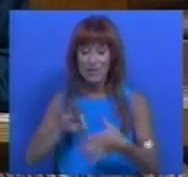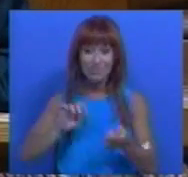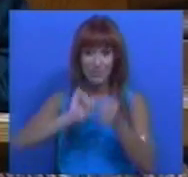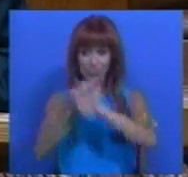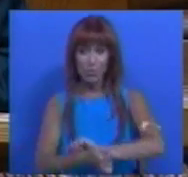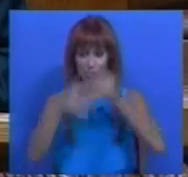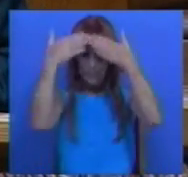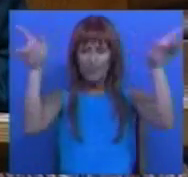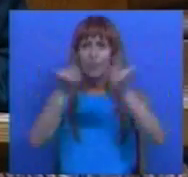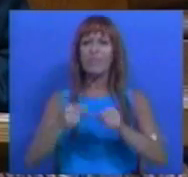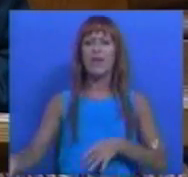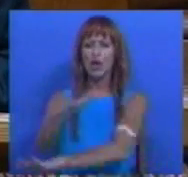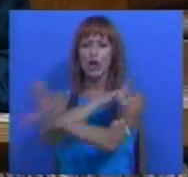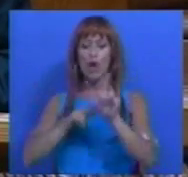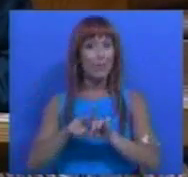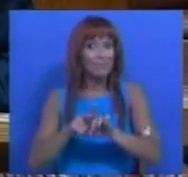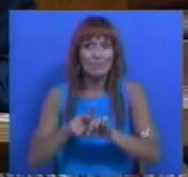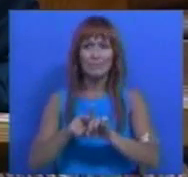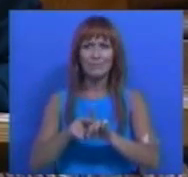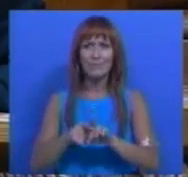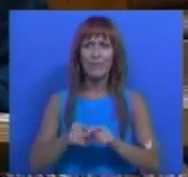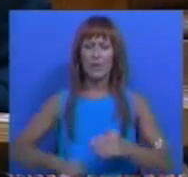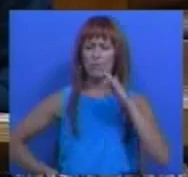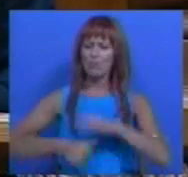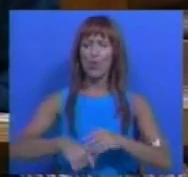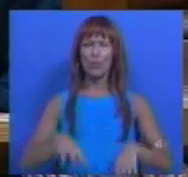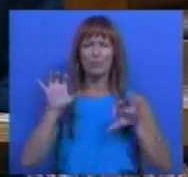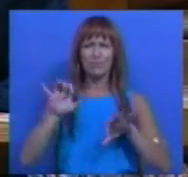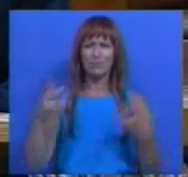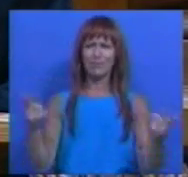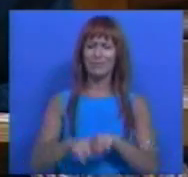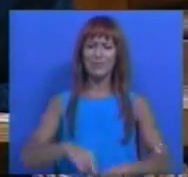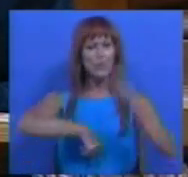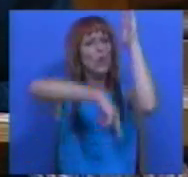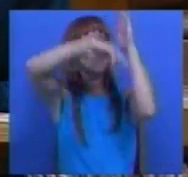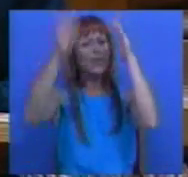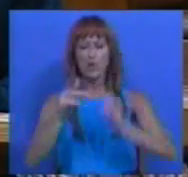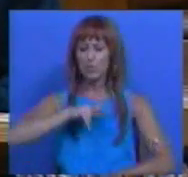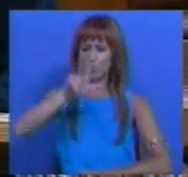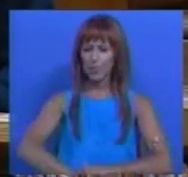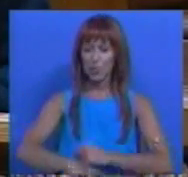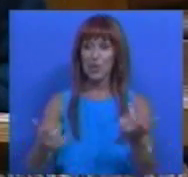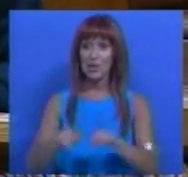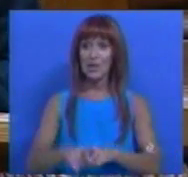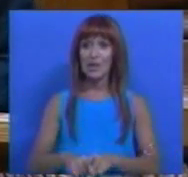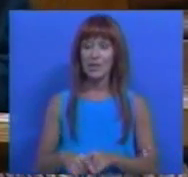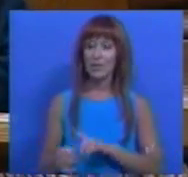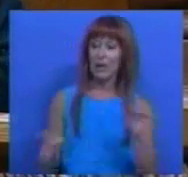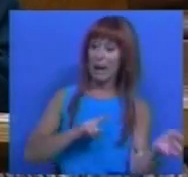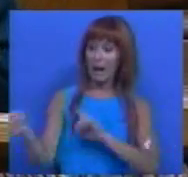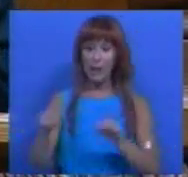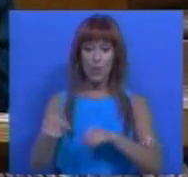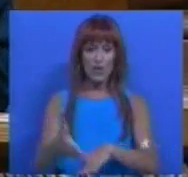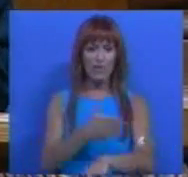da democracia na Europa. Suprema ironia, os porta-vozes portugueses do dictate do